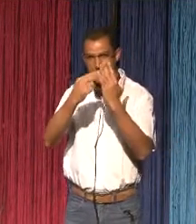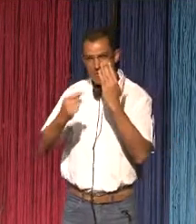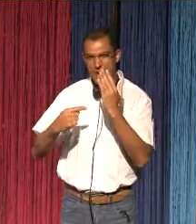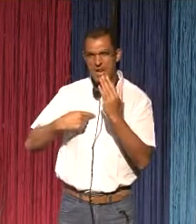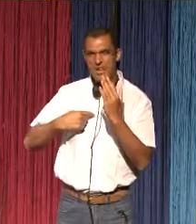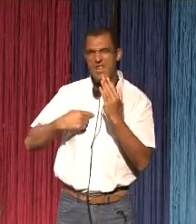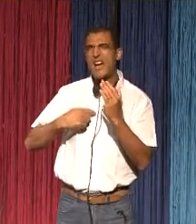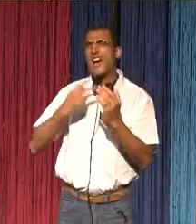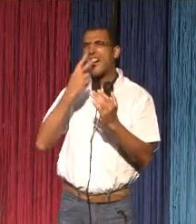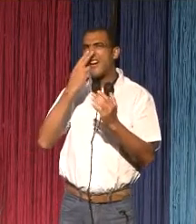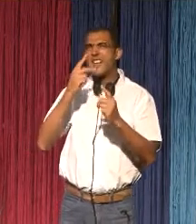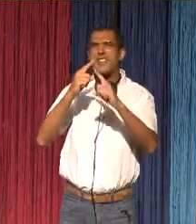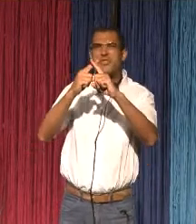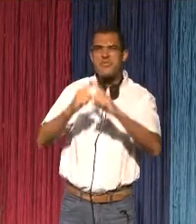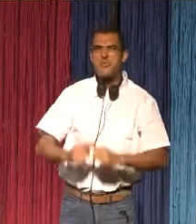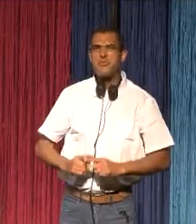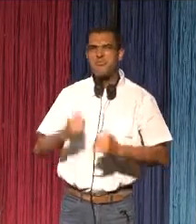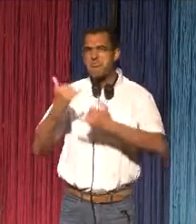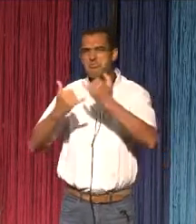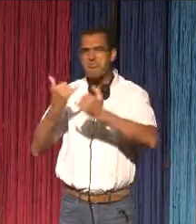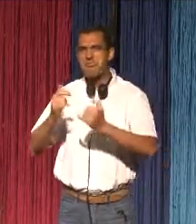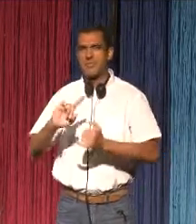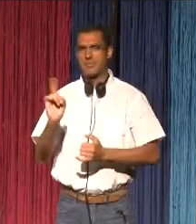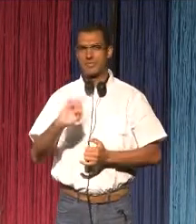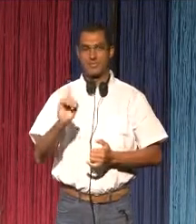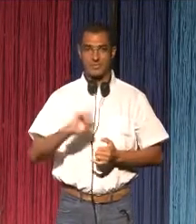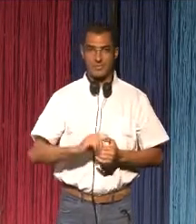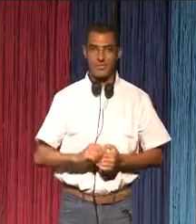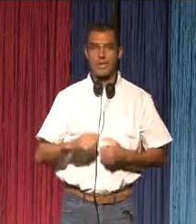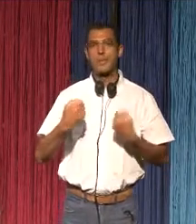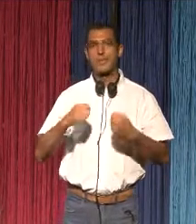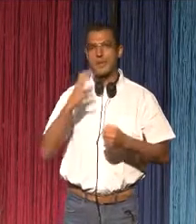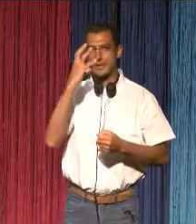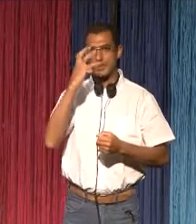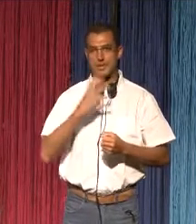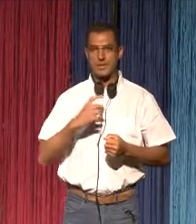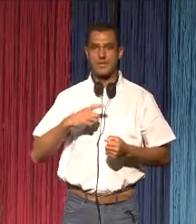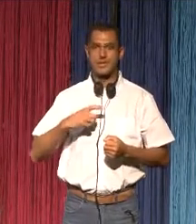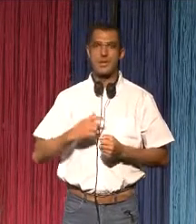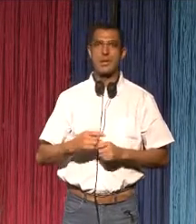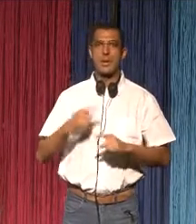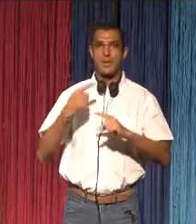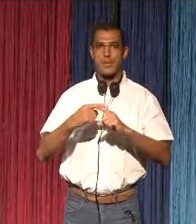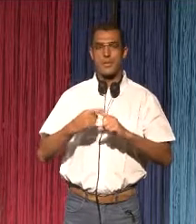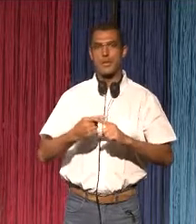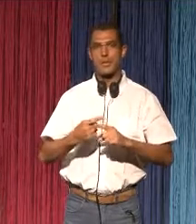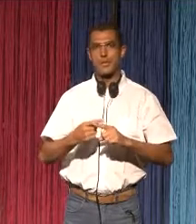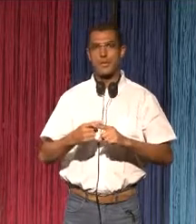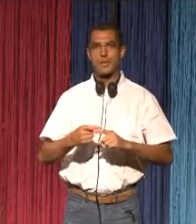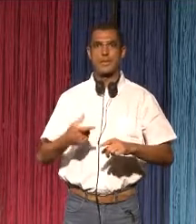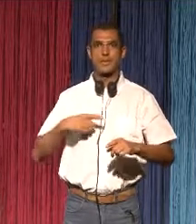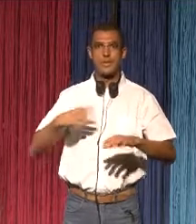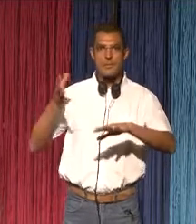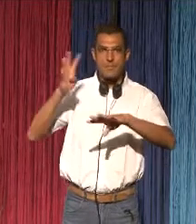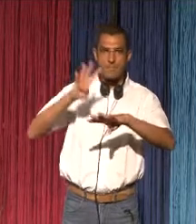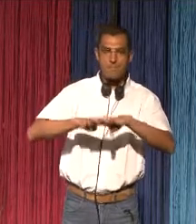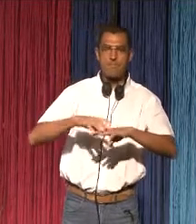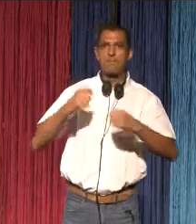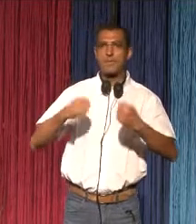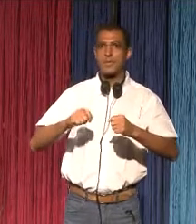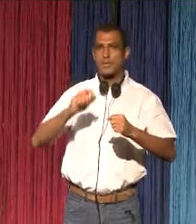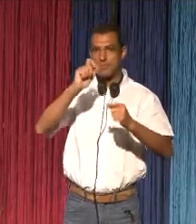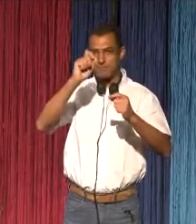Ou seja, tem hora que você tem que trabalhar o conceito na sua identidade, vamos dizer